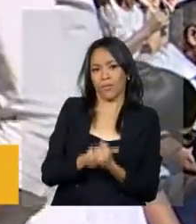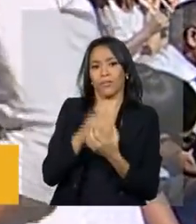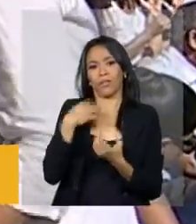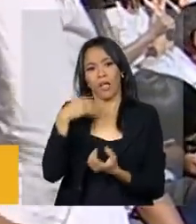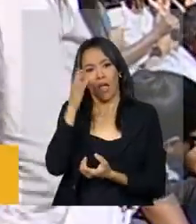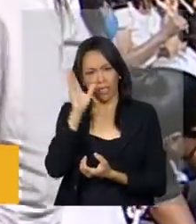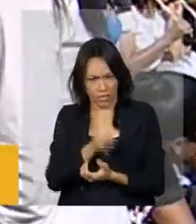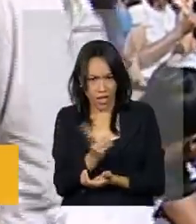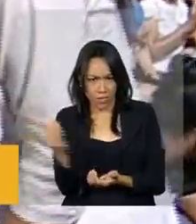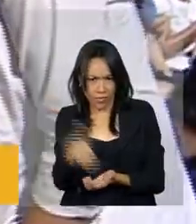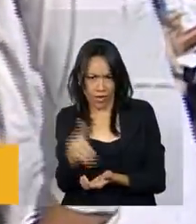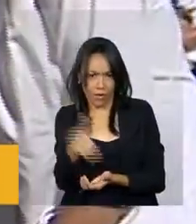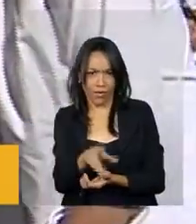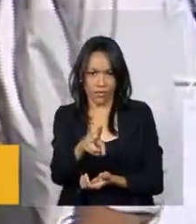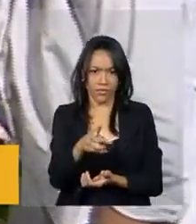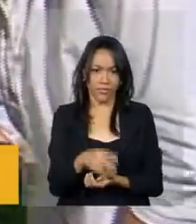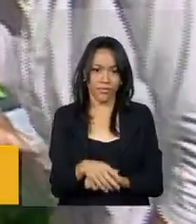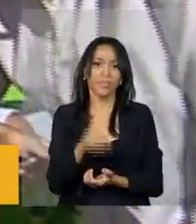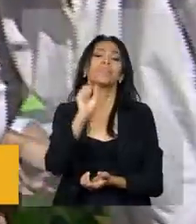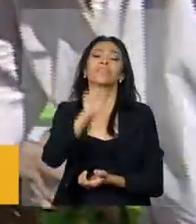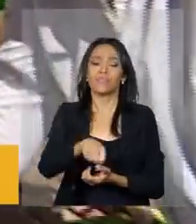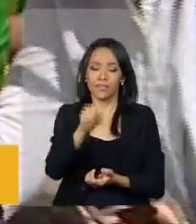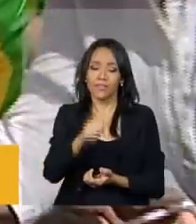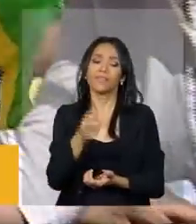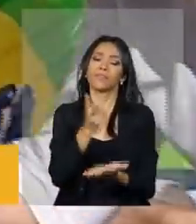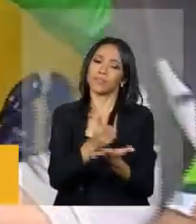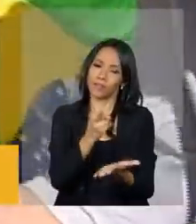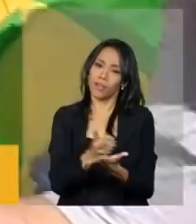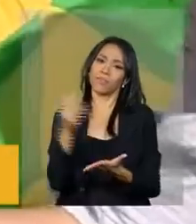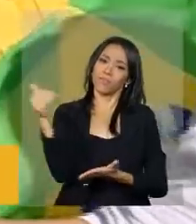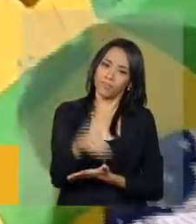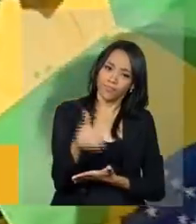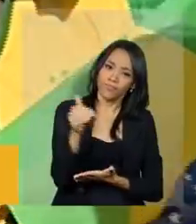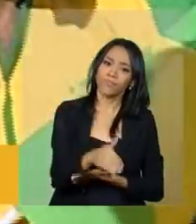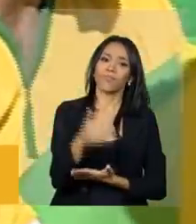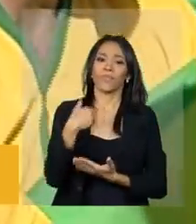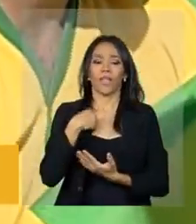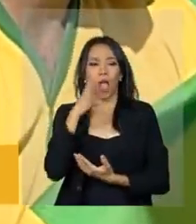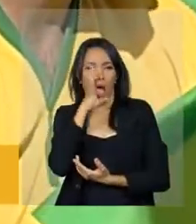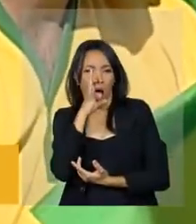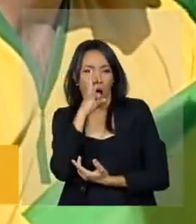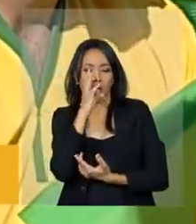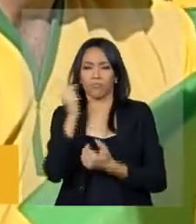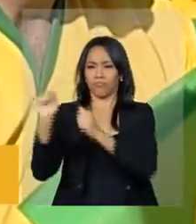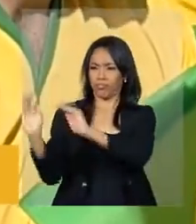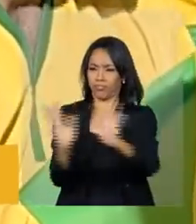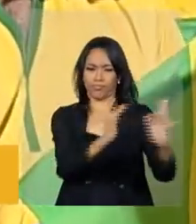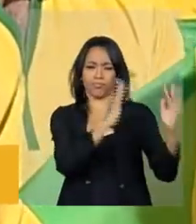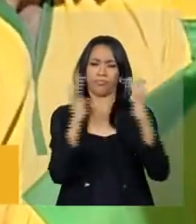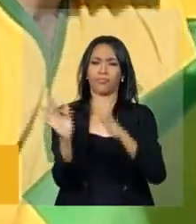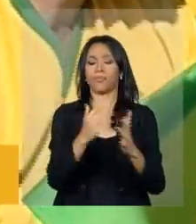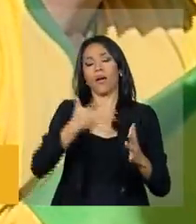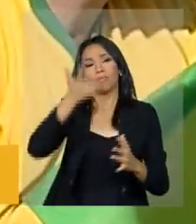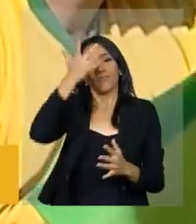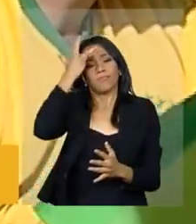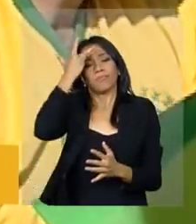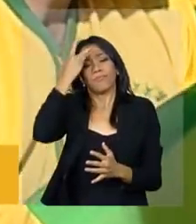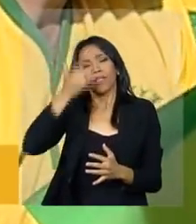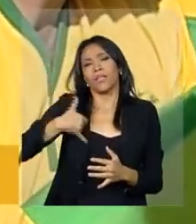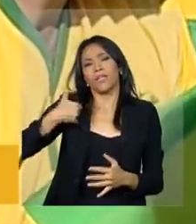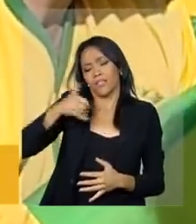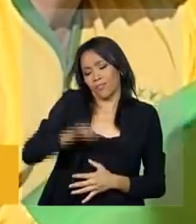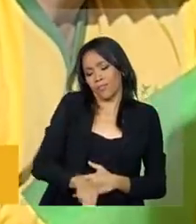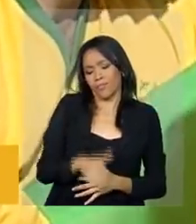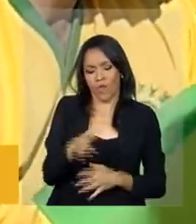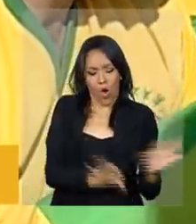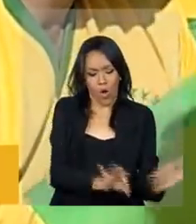você costuma fazer isso com frequência? Fazemos sim. Na verdade, o desfile é um marco desde na minha infância. A gente sempre